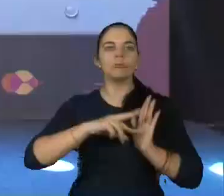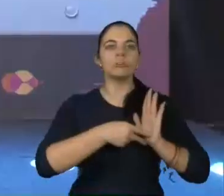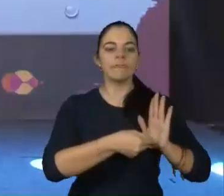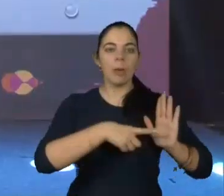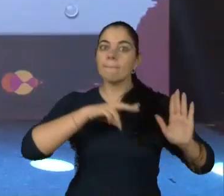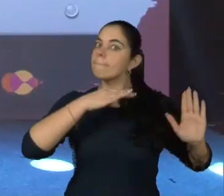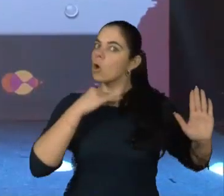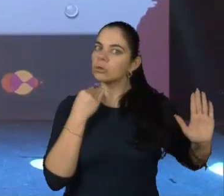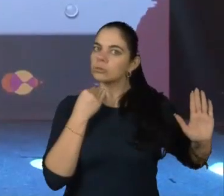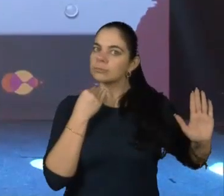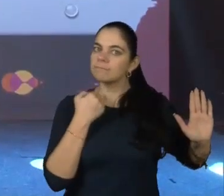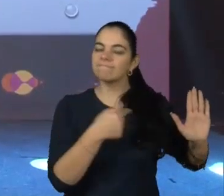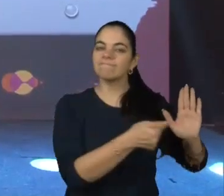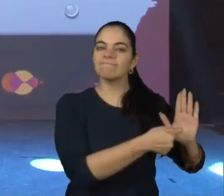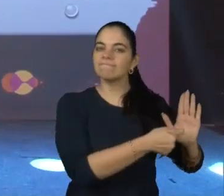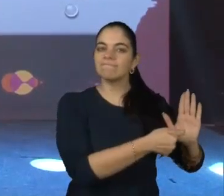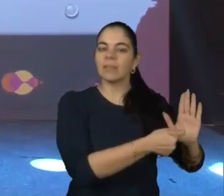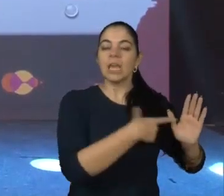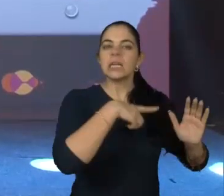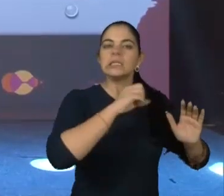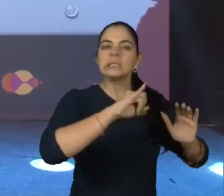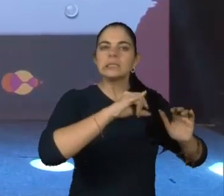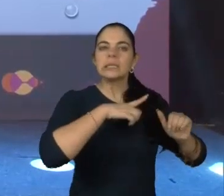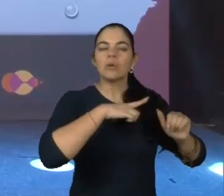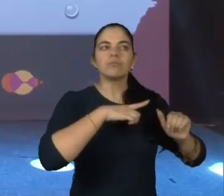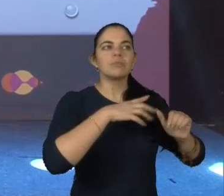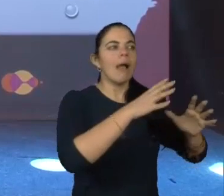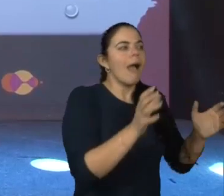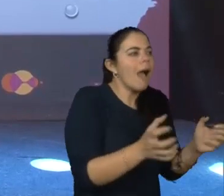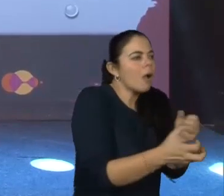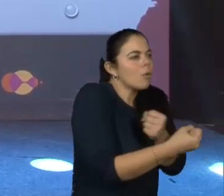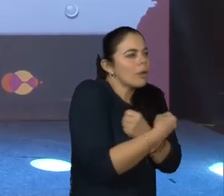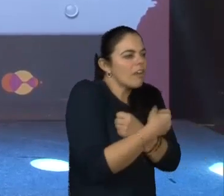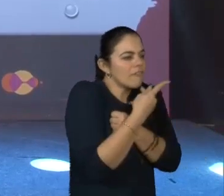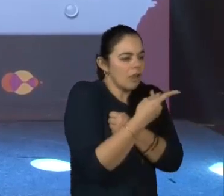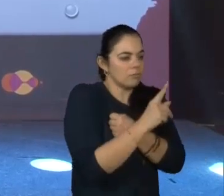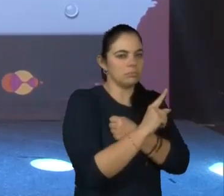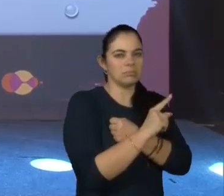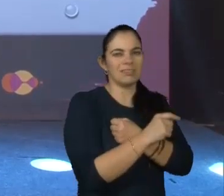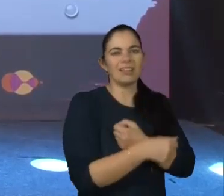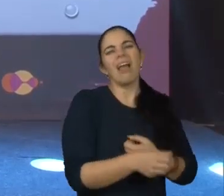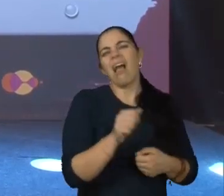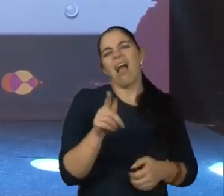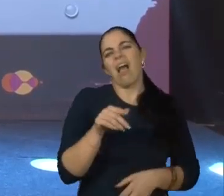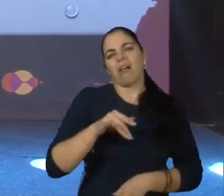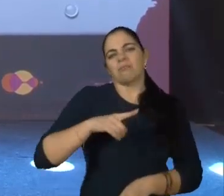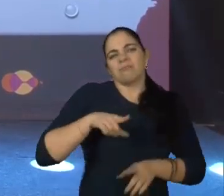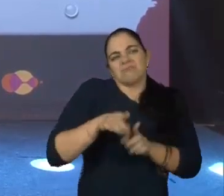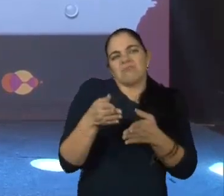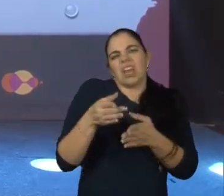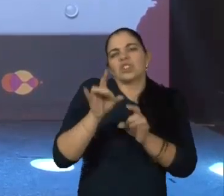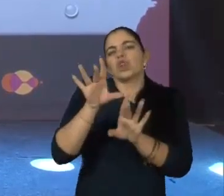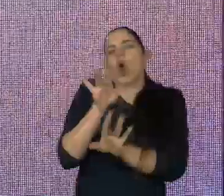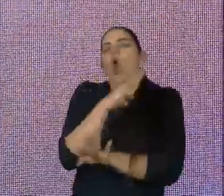Luto é morte. E, muitas vezes, sem acolher, apenas dizem, ah, você está passando pelo